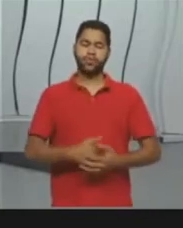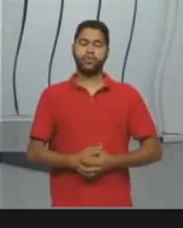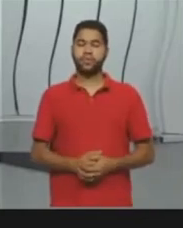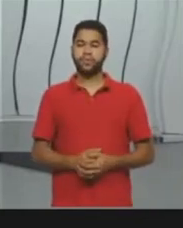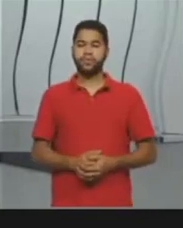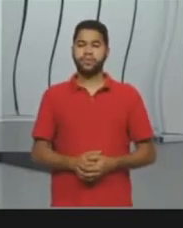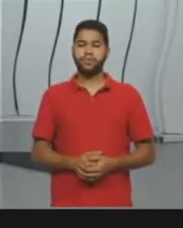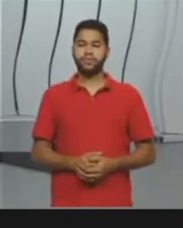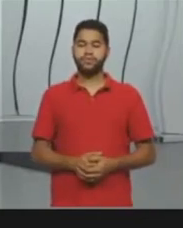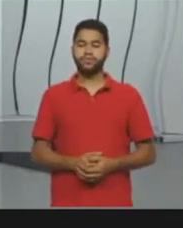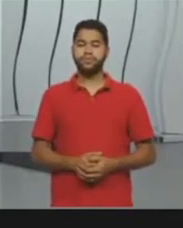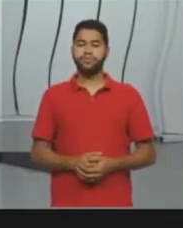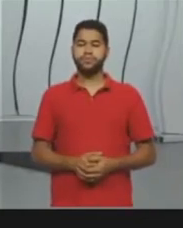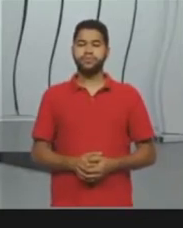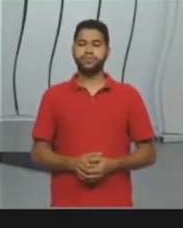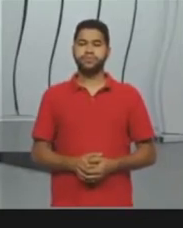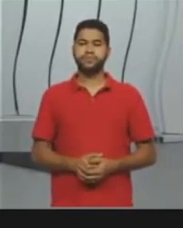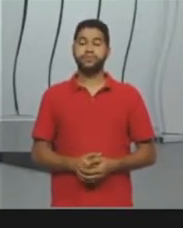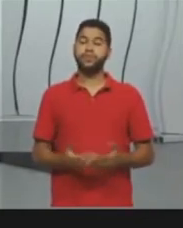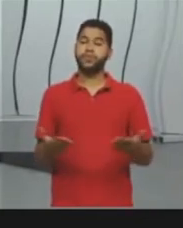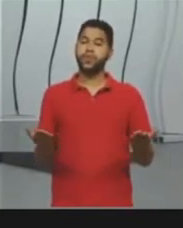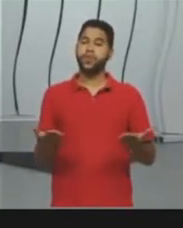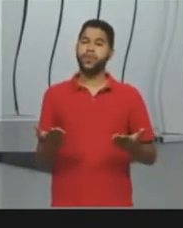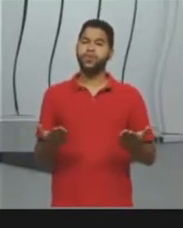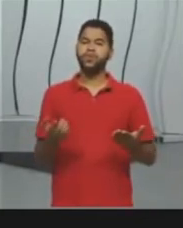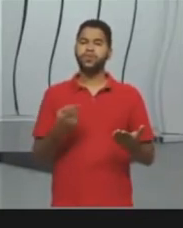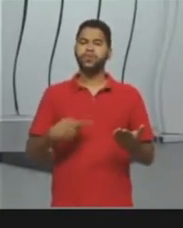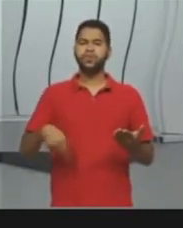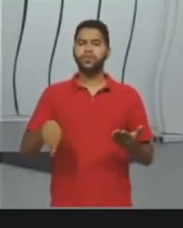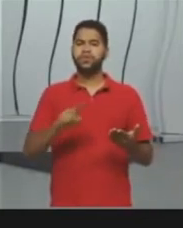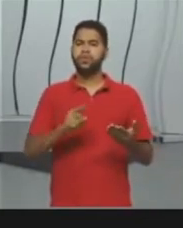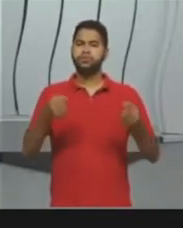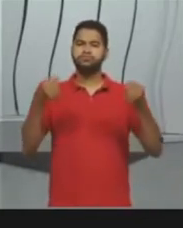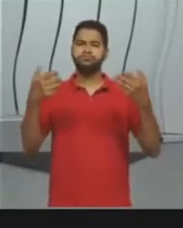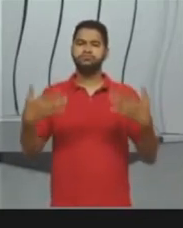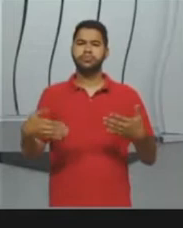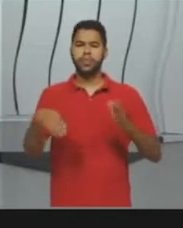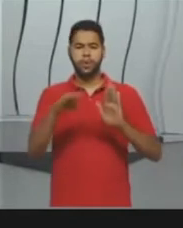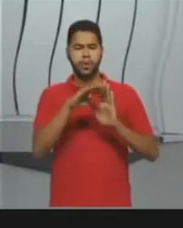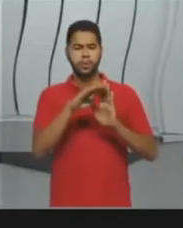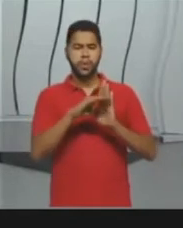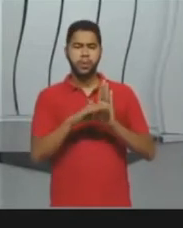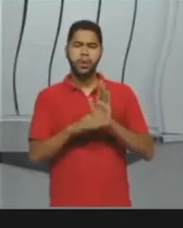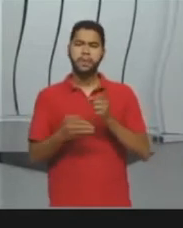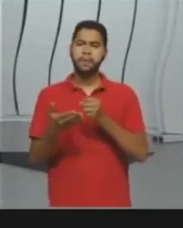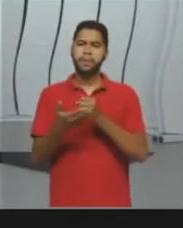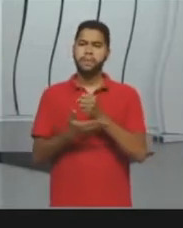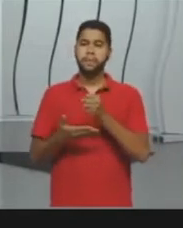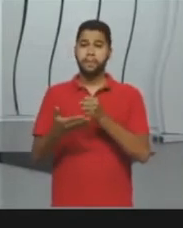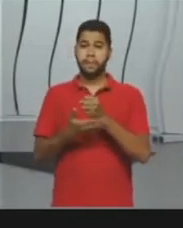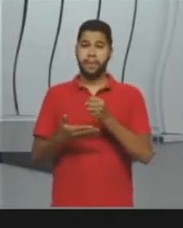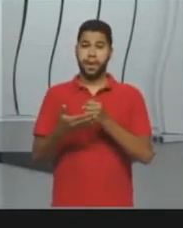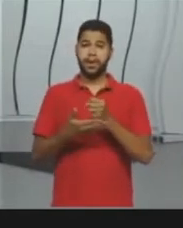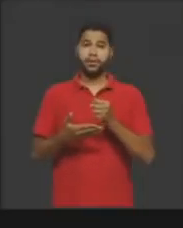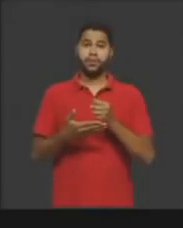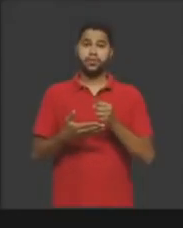Bom, hoje nós vamos falar dos critérios básicos de classificação dos seres